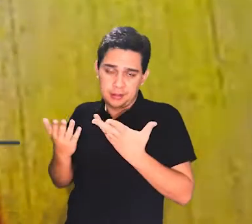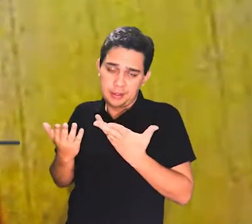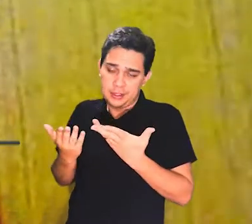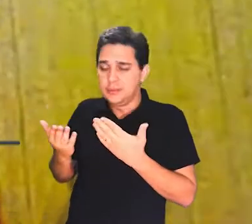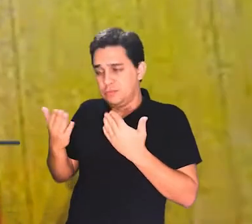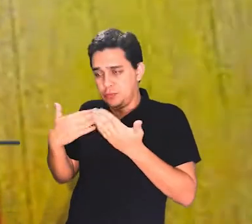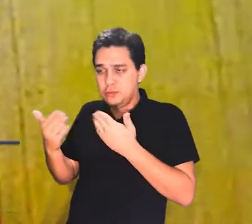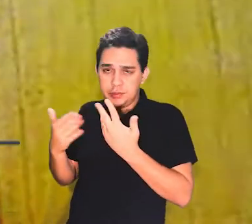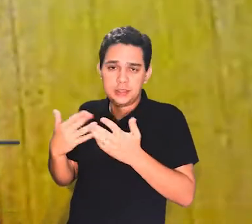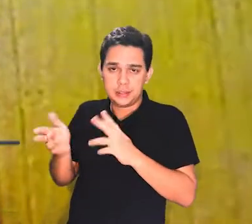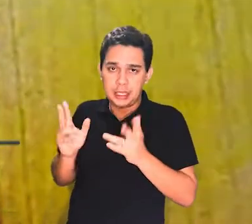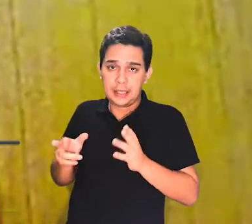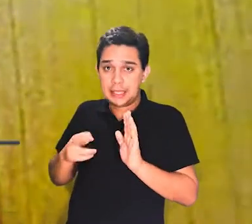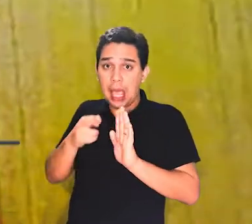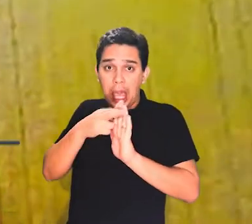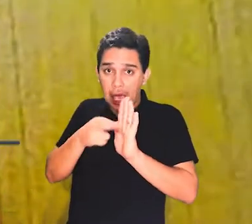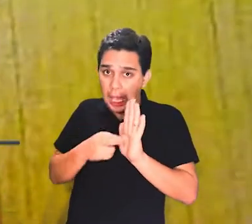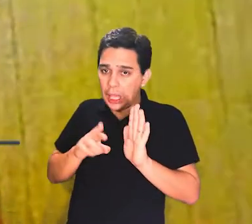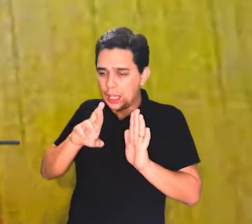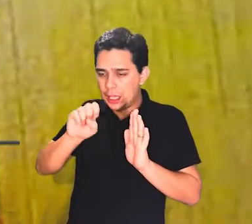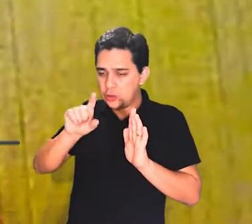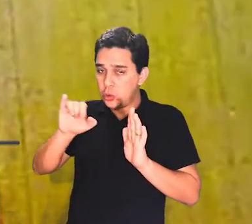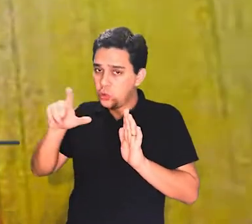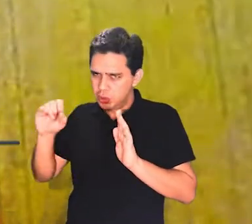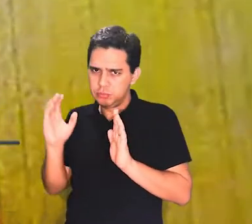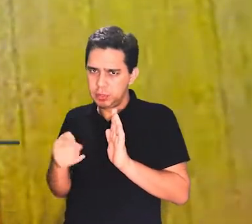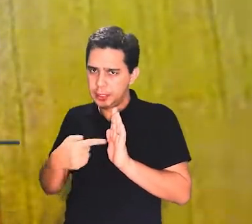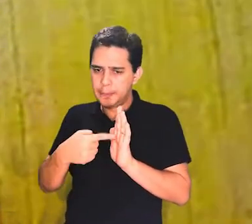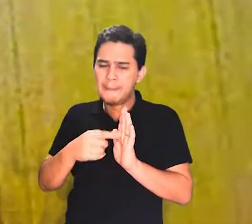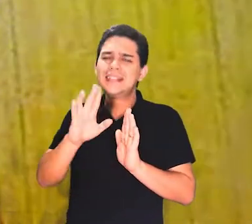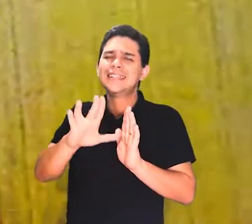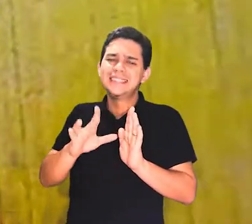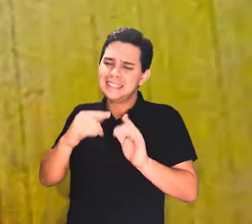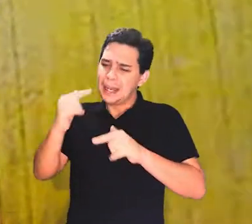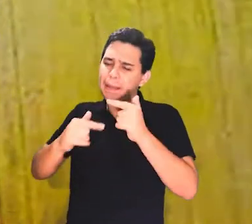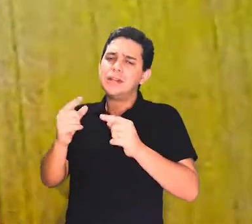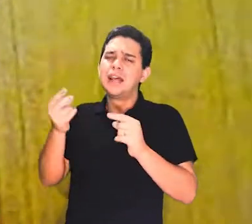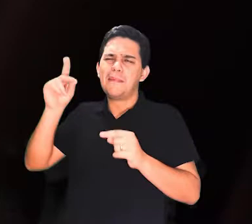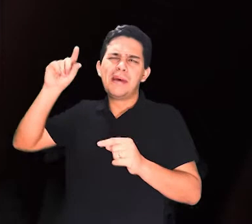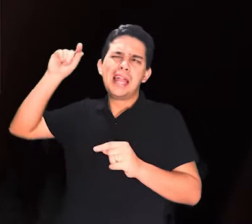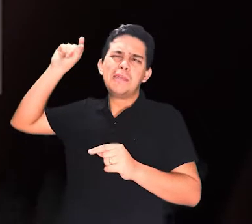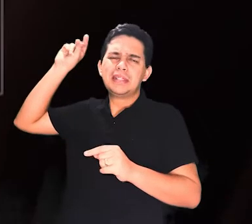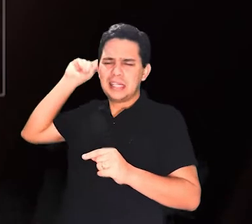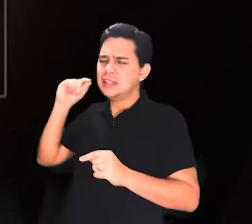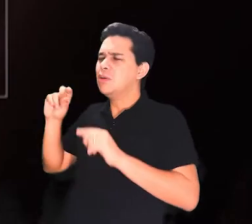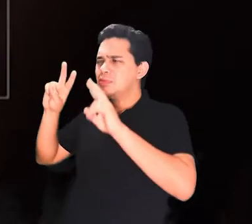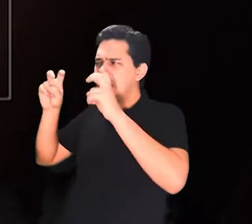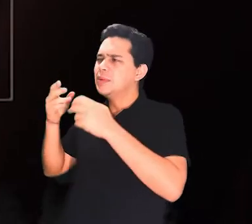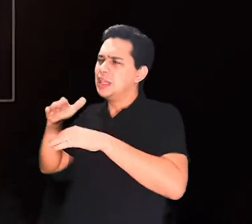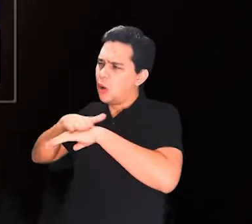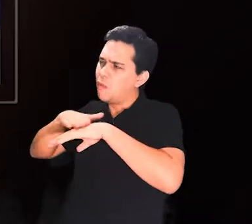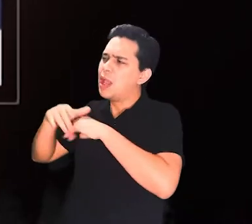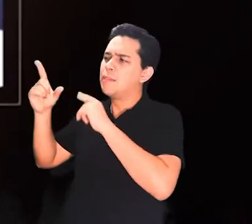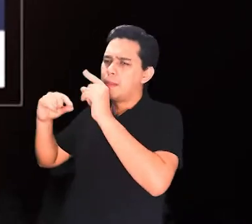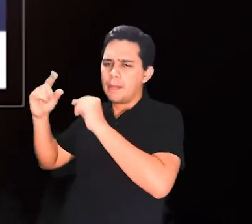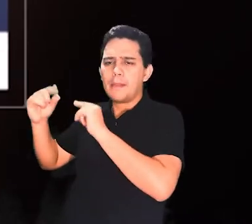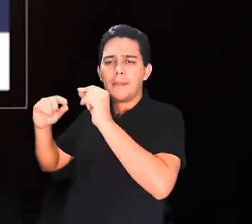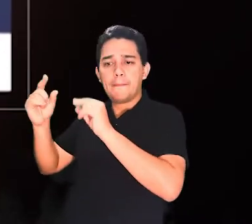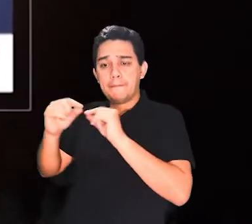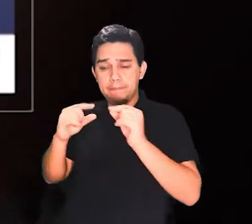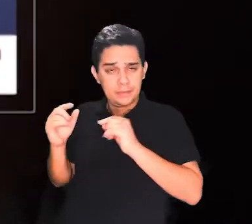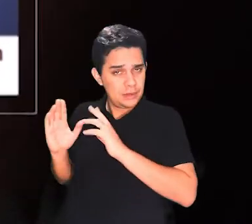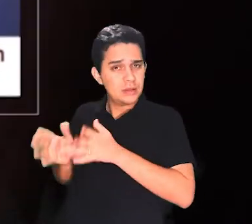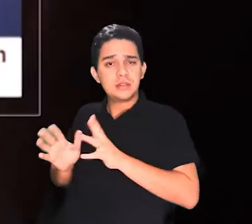é trabalhado dentro dos ministérios públicos há muitos anos, a questão da desinstitucionalização. Isso para a saúde mental e